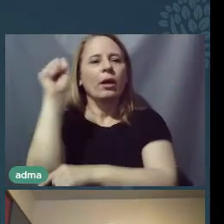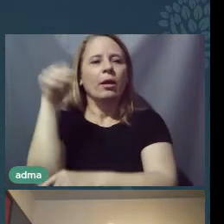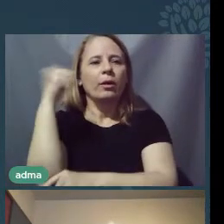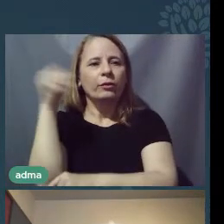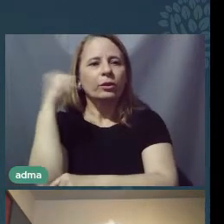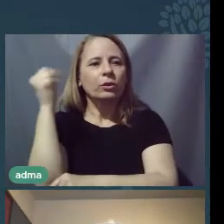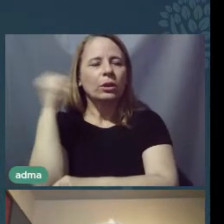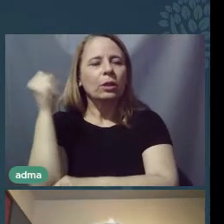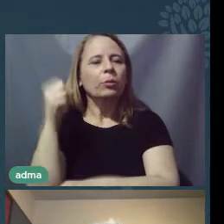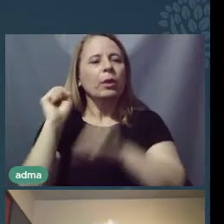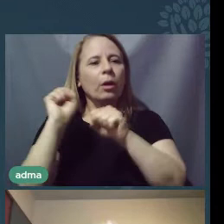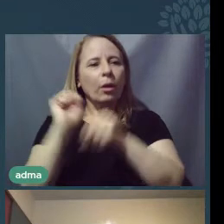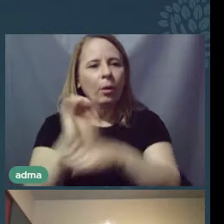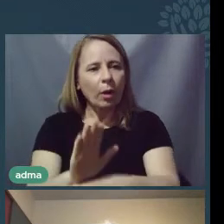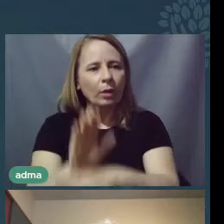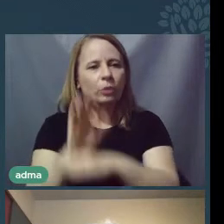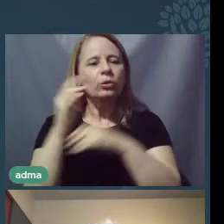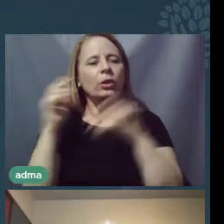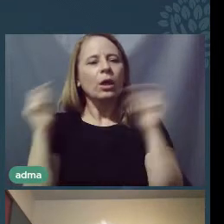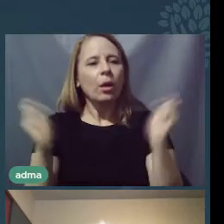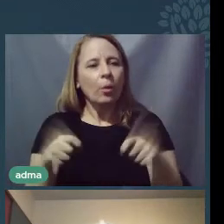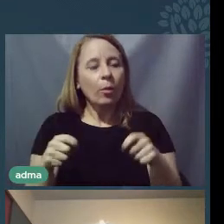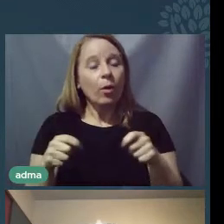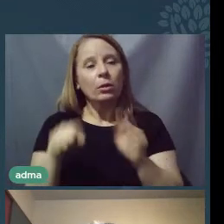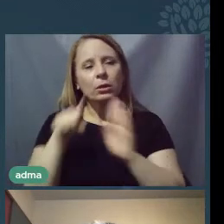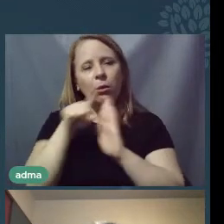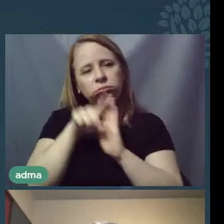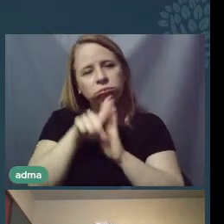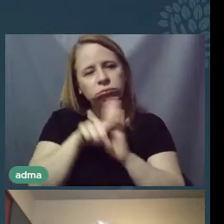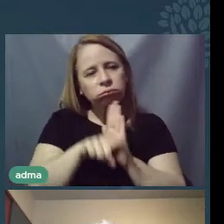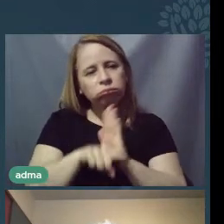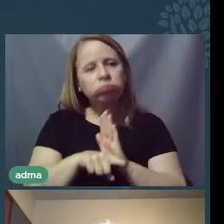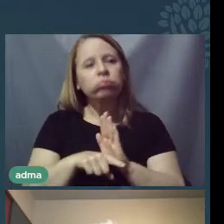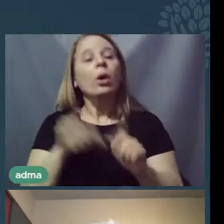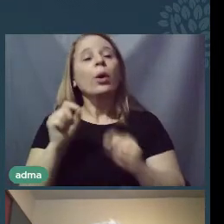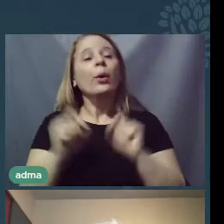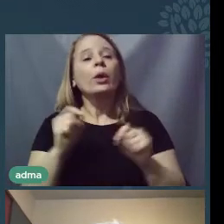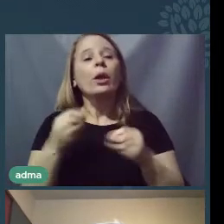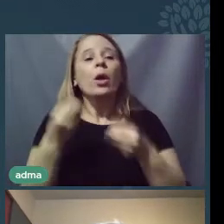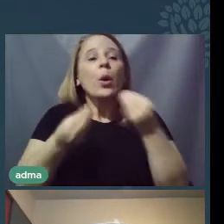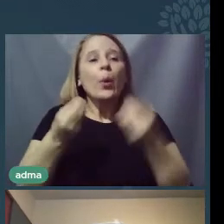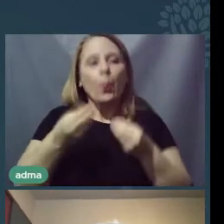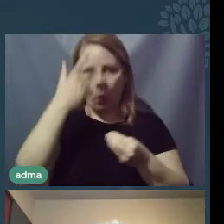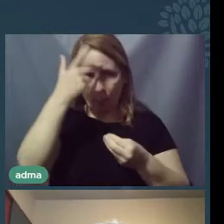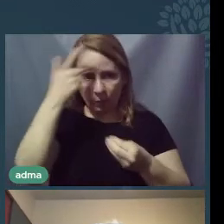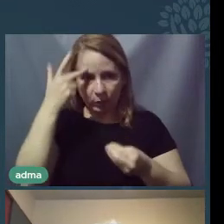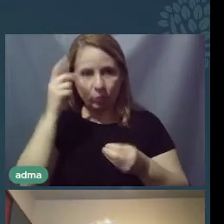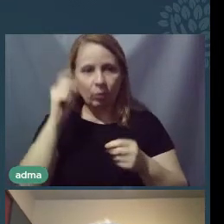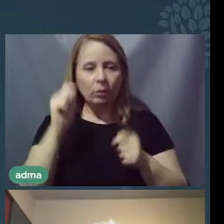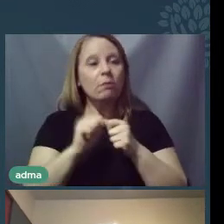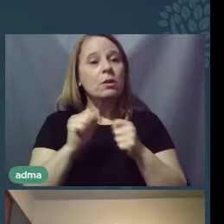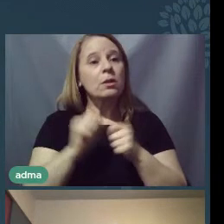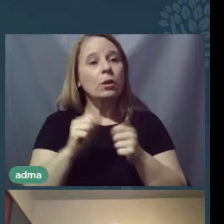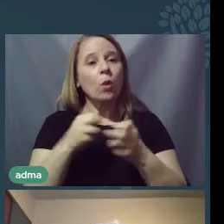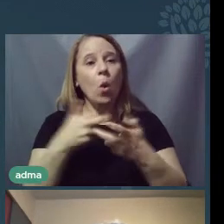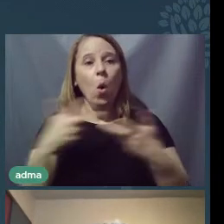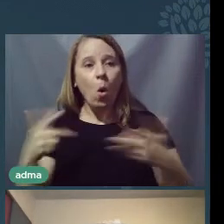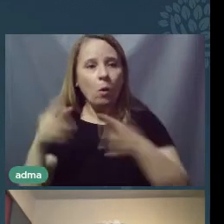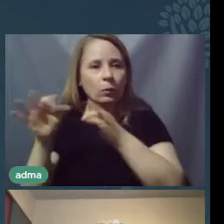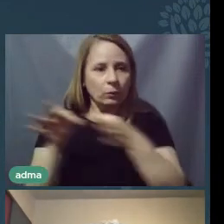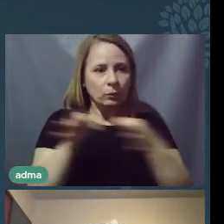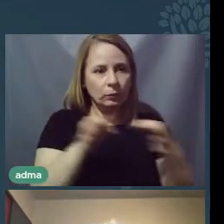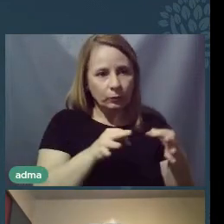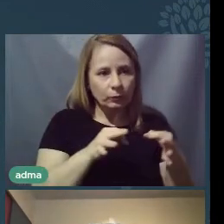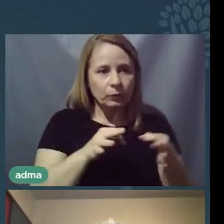nos ajudar também a monitorar o nível de adesão. Então, houve maior frequência, tanto